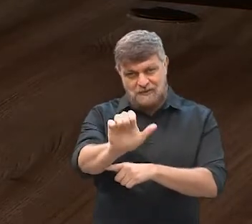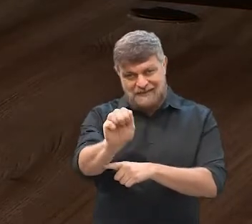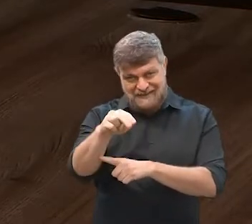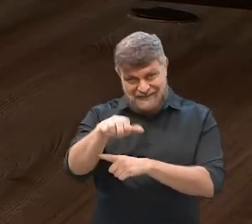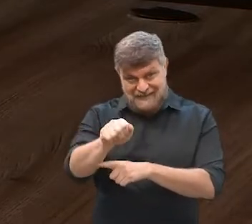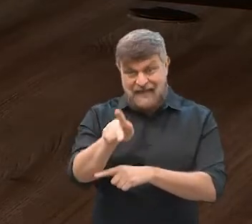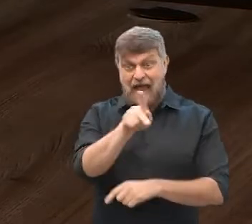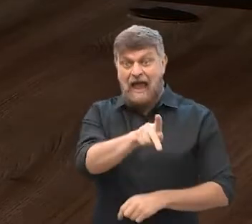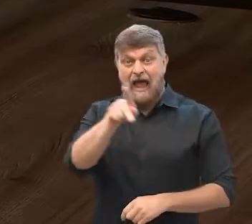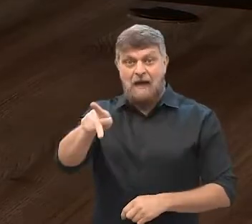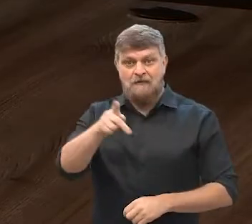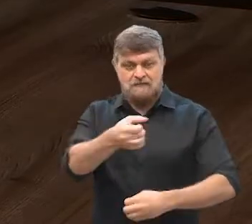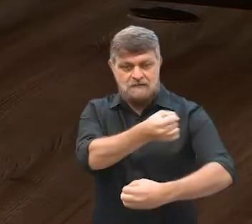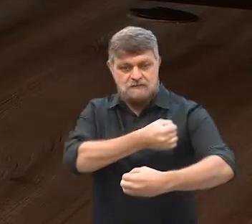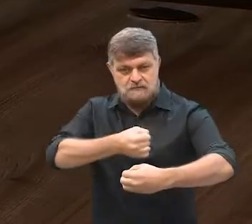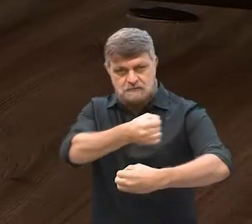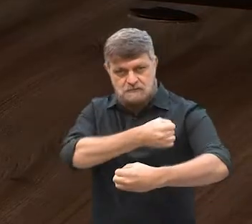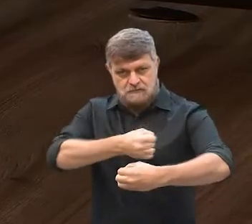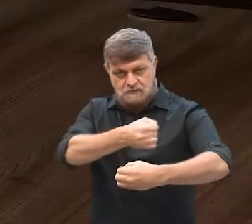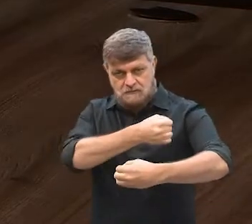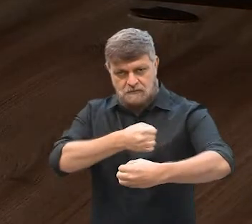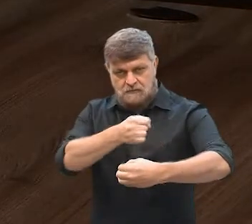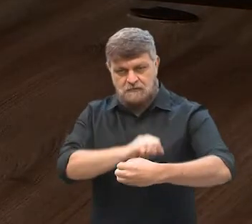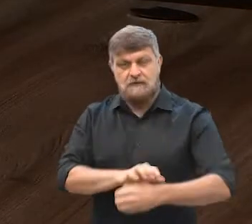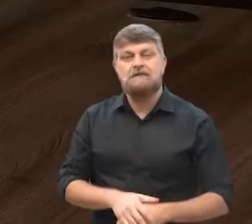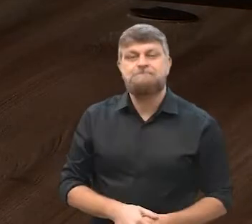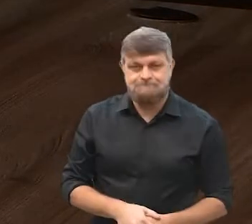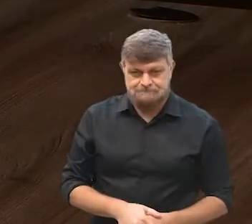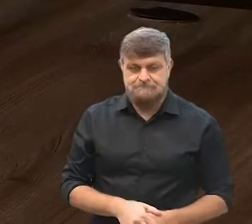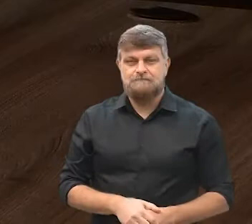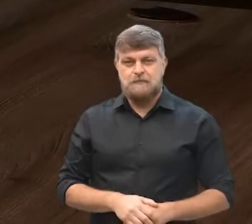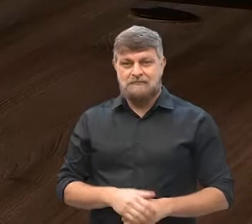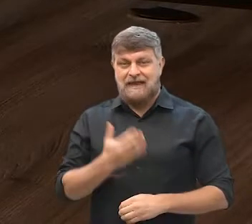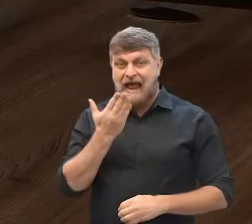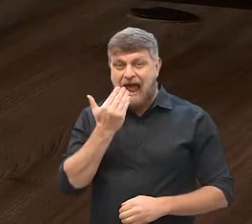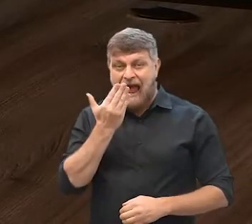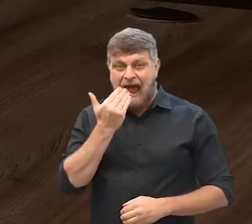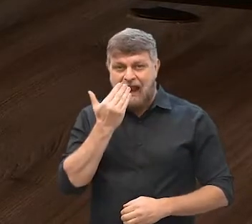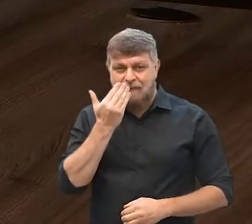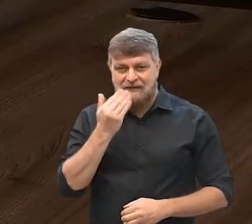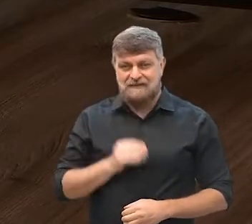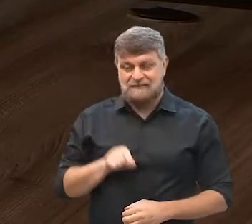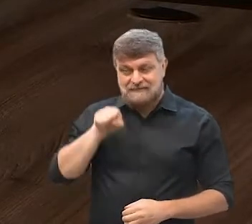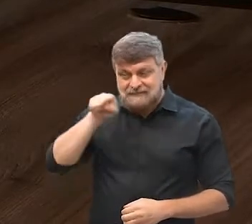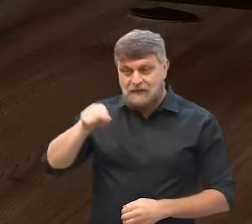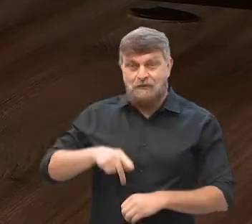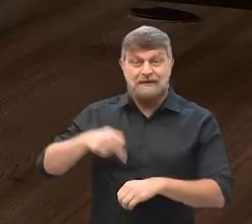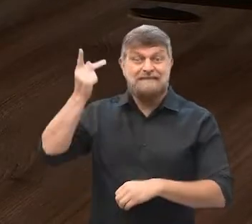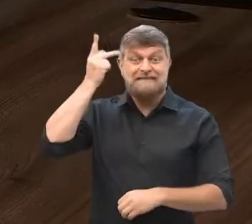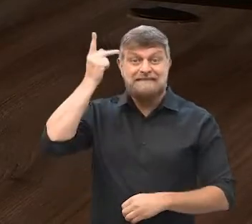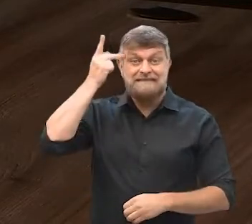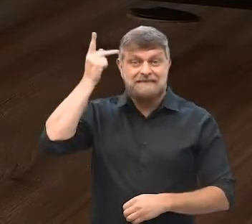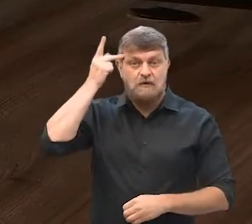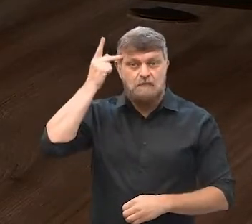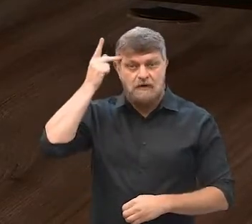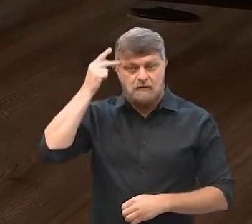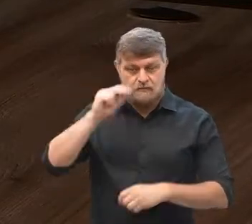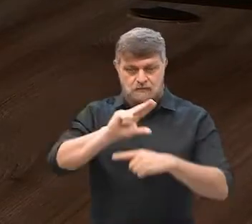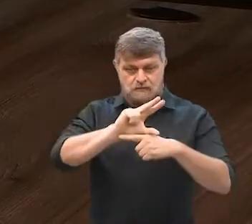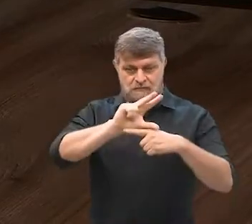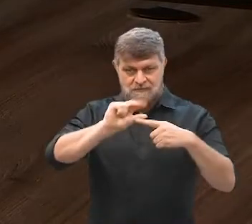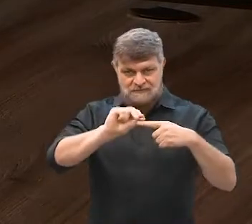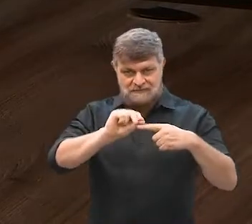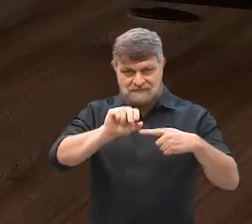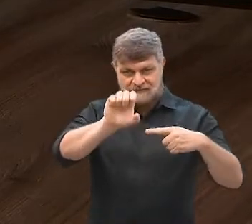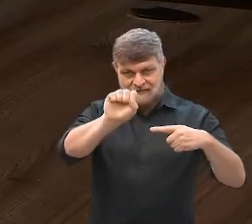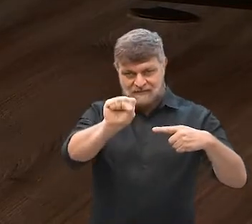de nutrição da área de gastronomia e alimentação do Senac São Paulo. A gente vai falar